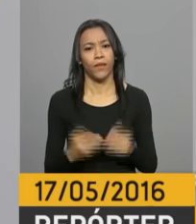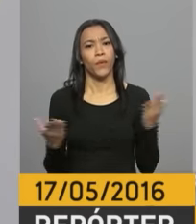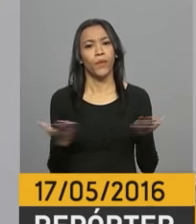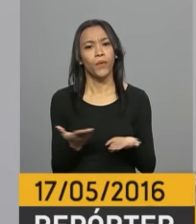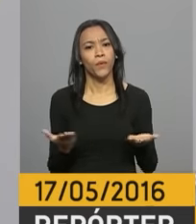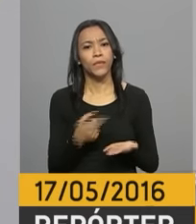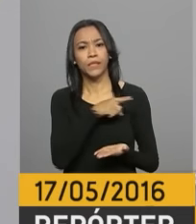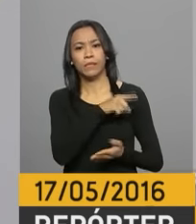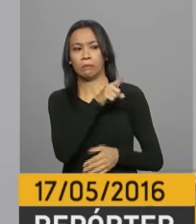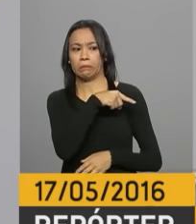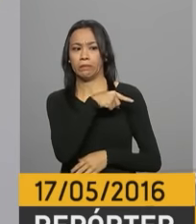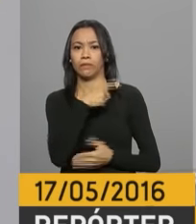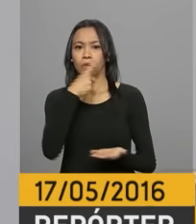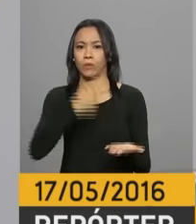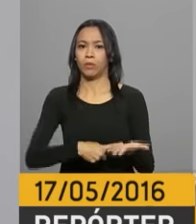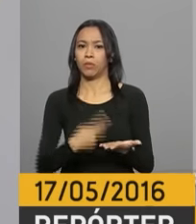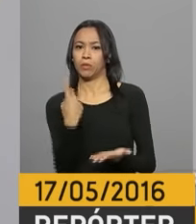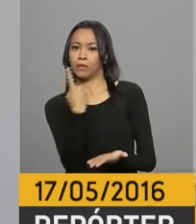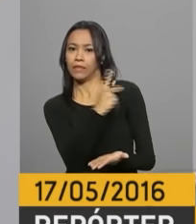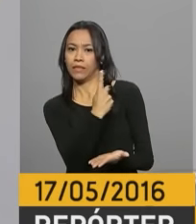hoje com a missão de se